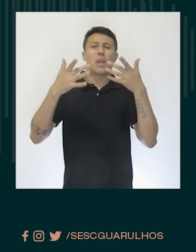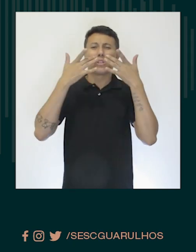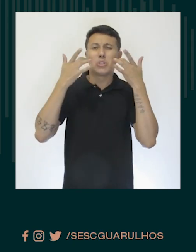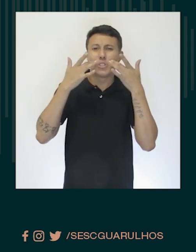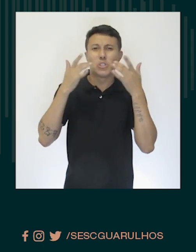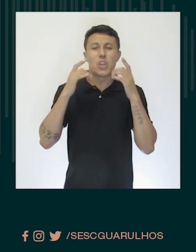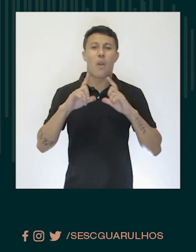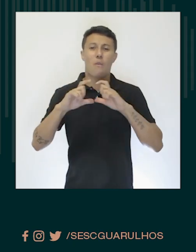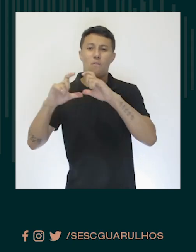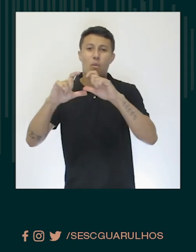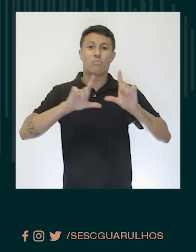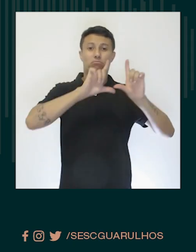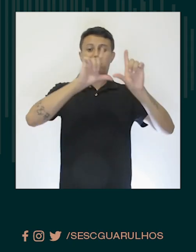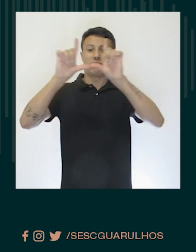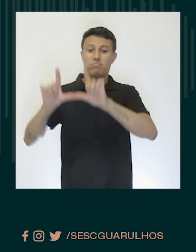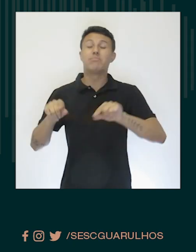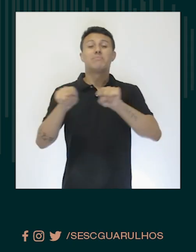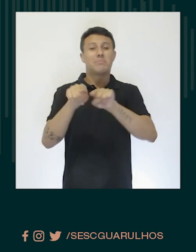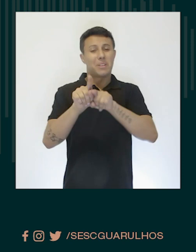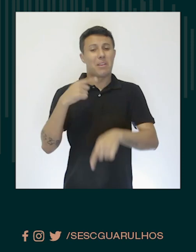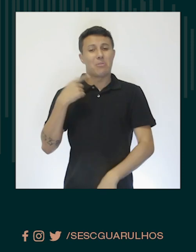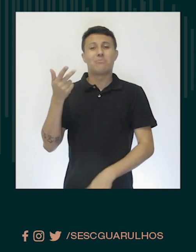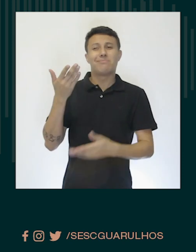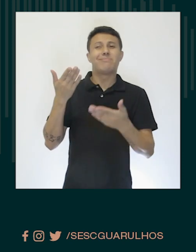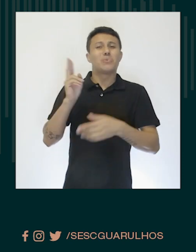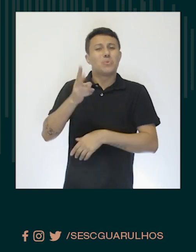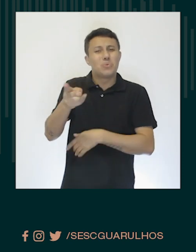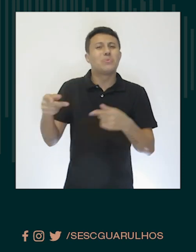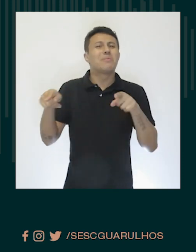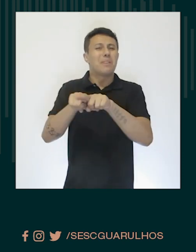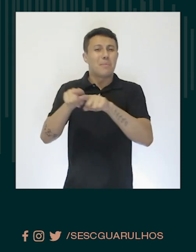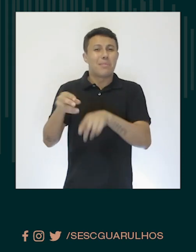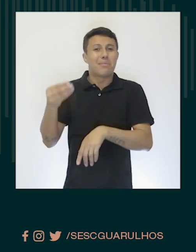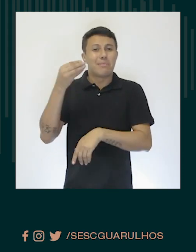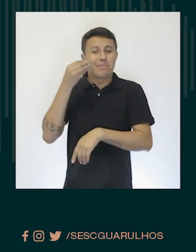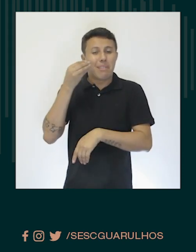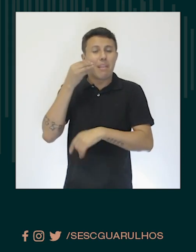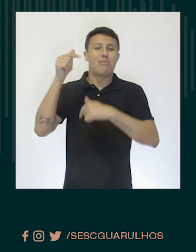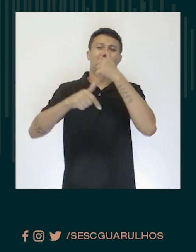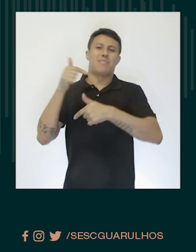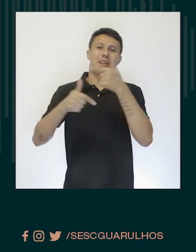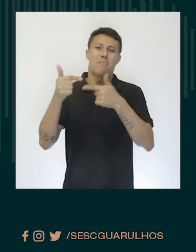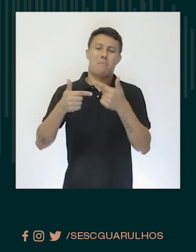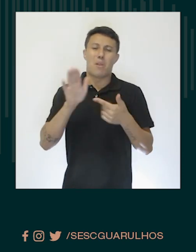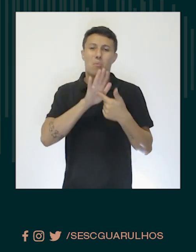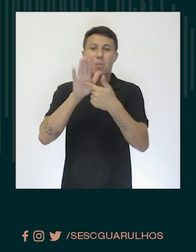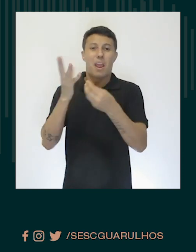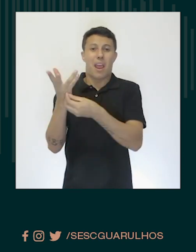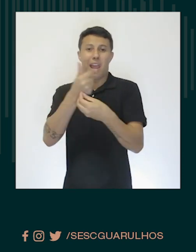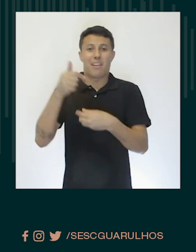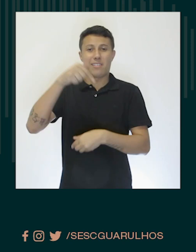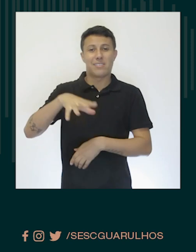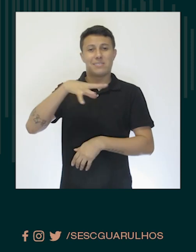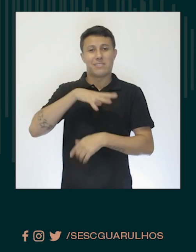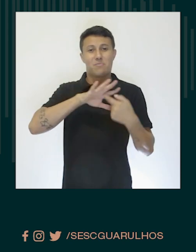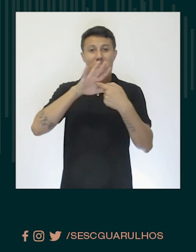de teatro, exposições. E tô aí tentando atuar e fazer um pouco de